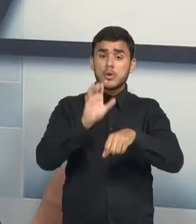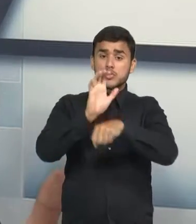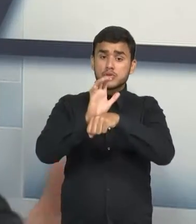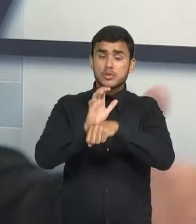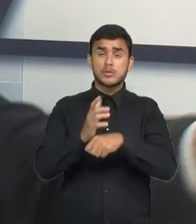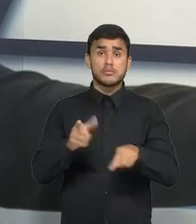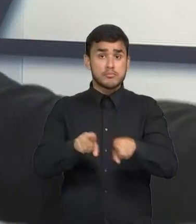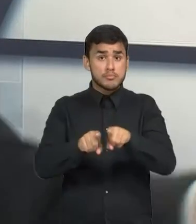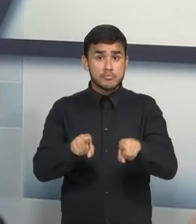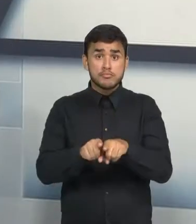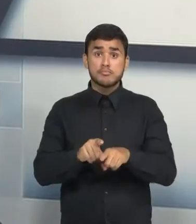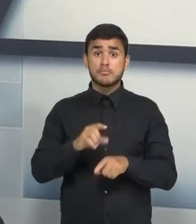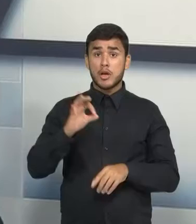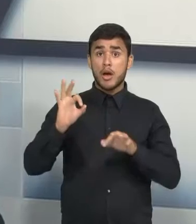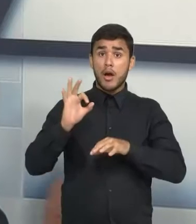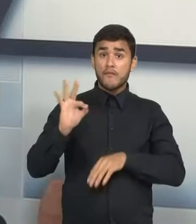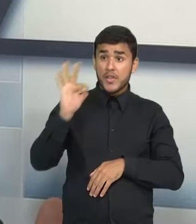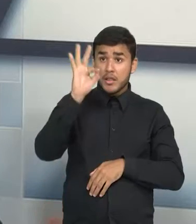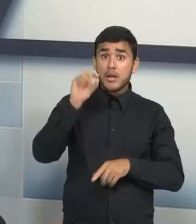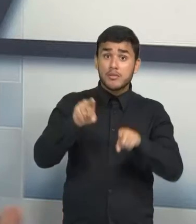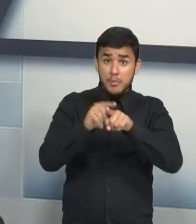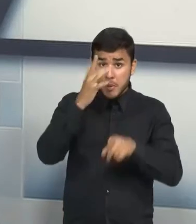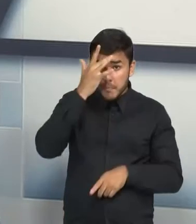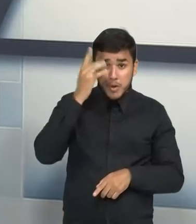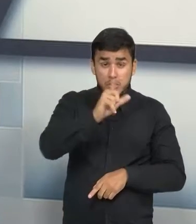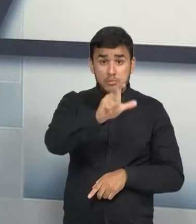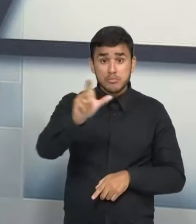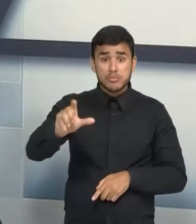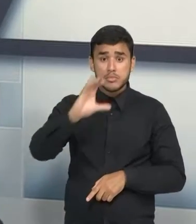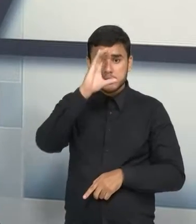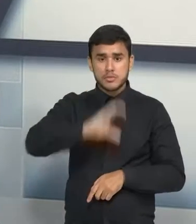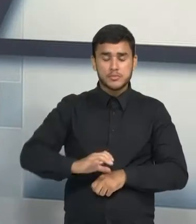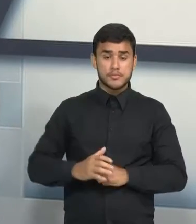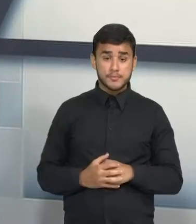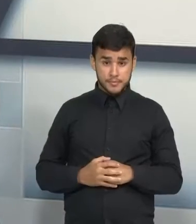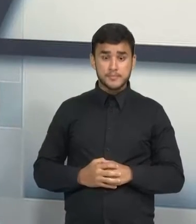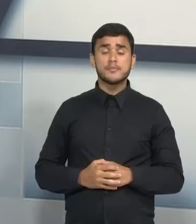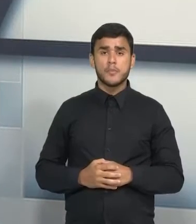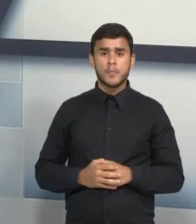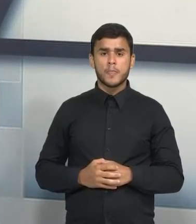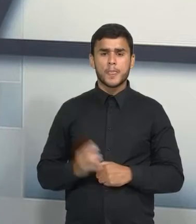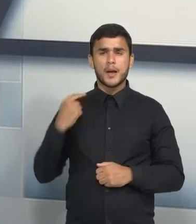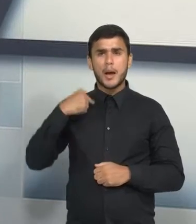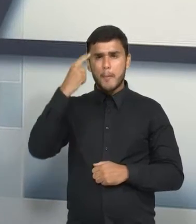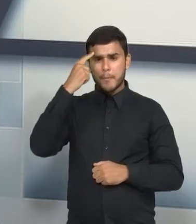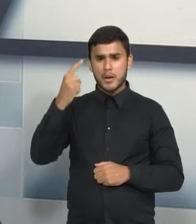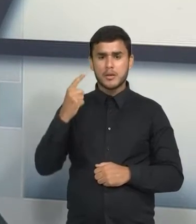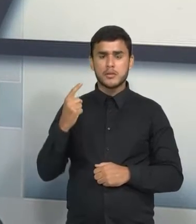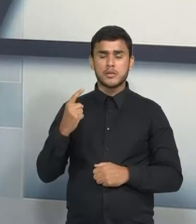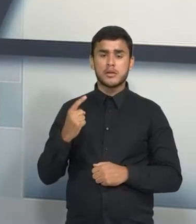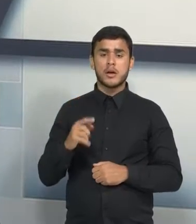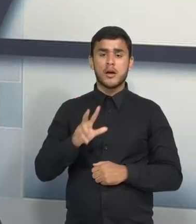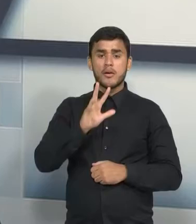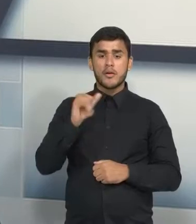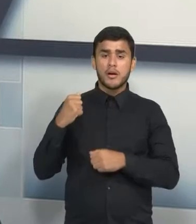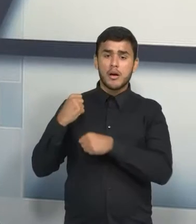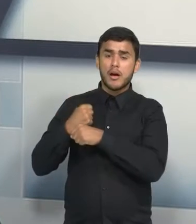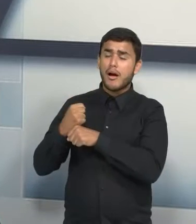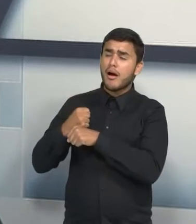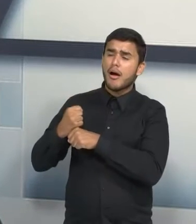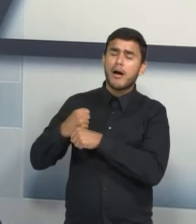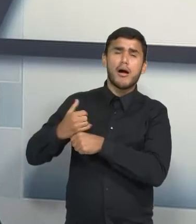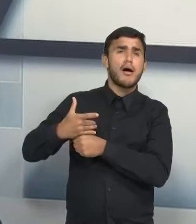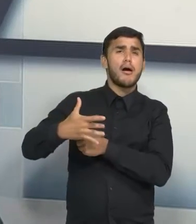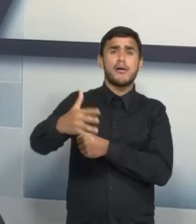não denuncia, quando deveria denunciar, envolvendo todos. E qual é o tempo? Não são anos. Para a gente voltar a ter tranquilidade, tem que